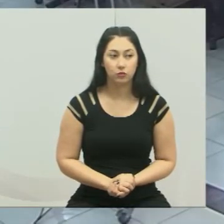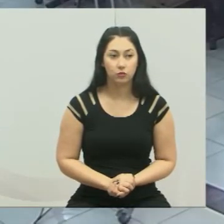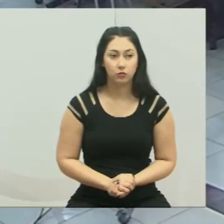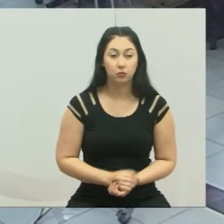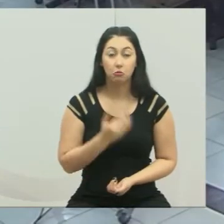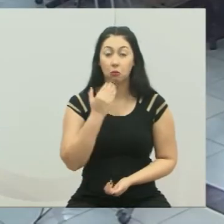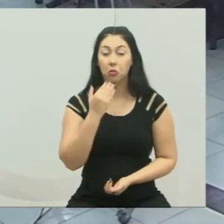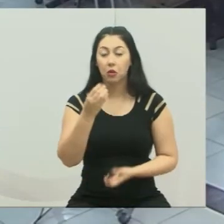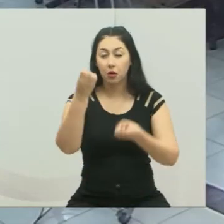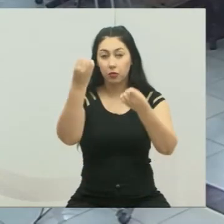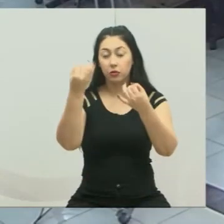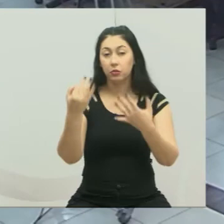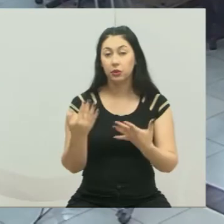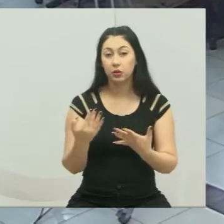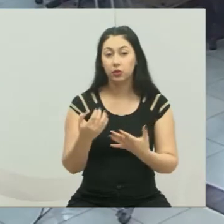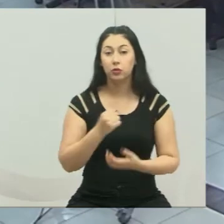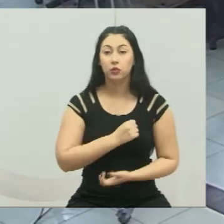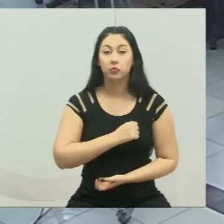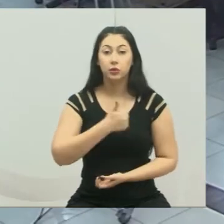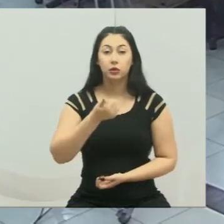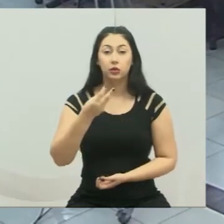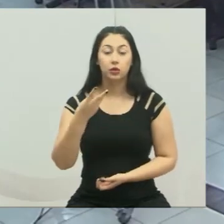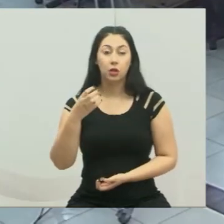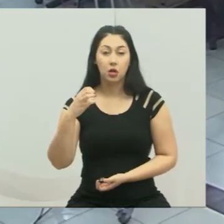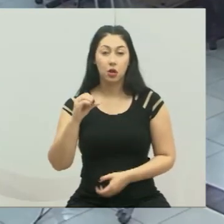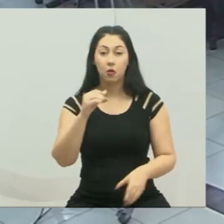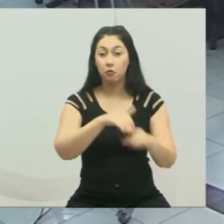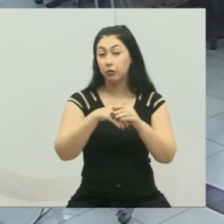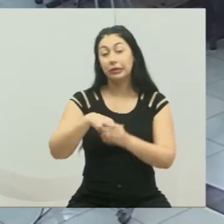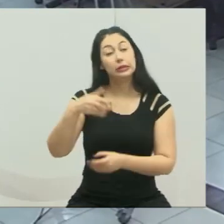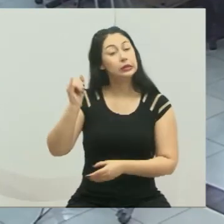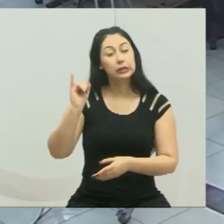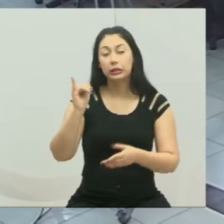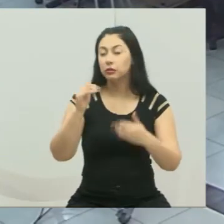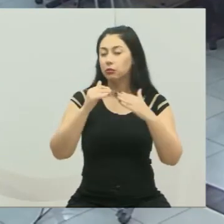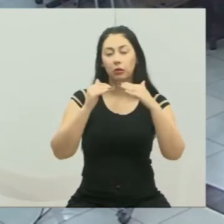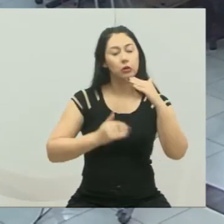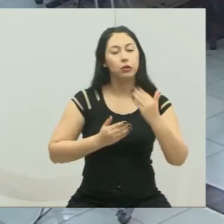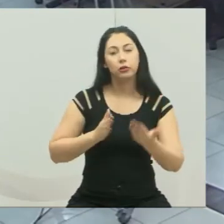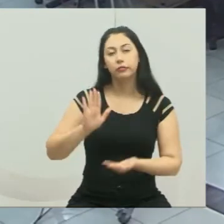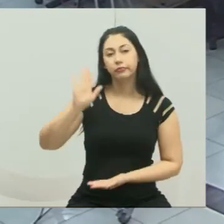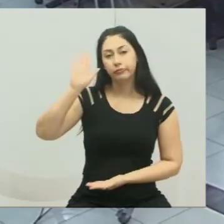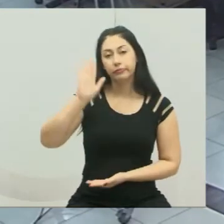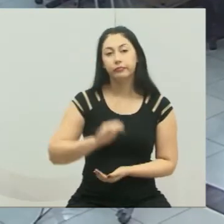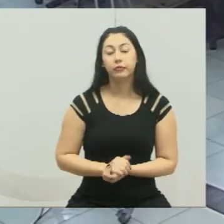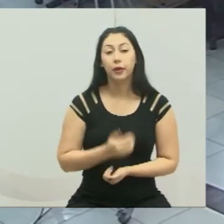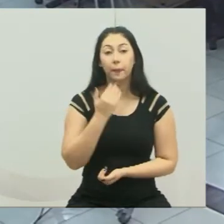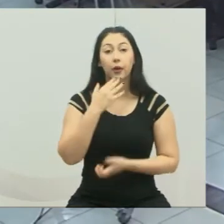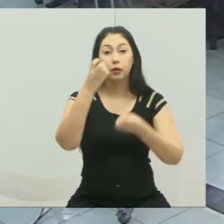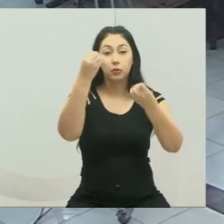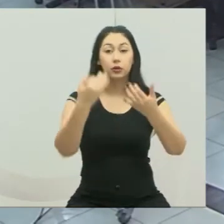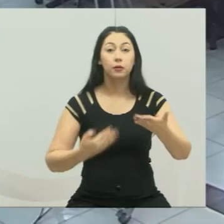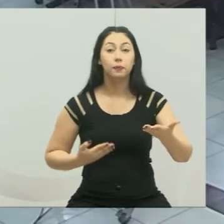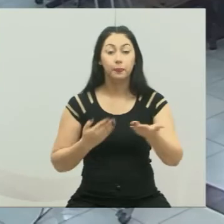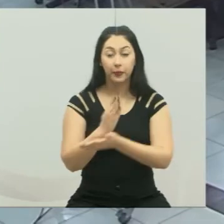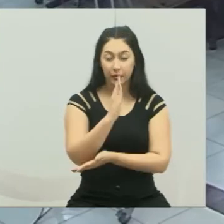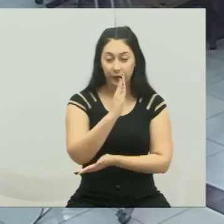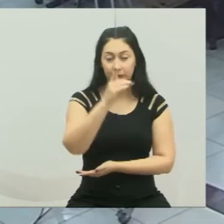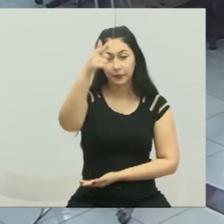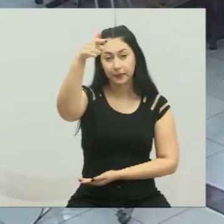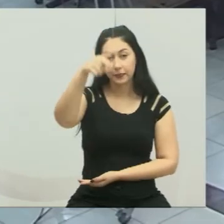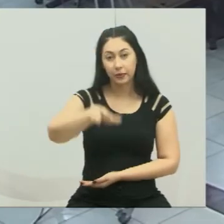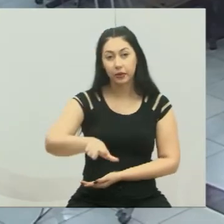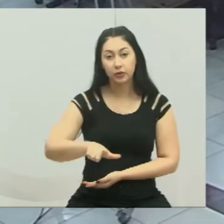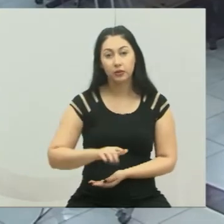Pedido de informações número 139 em votação. Os vereadores contrários se manifestam levantando o braço. Pedido de informações aprovado. Próximo